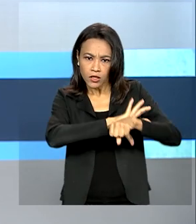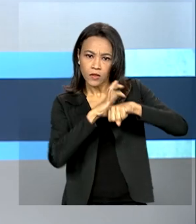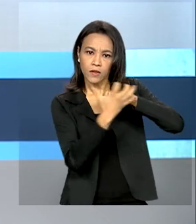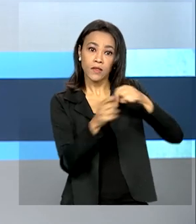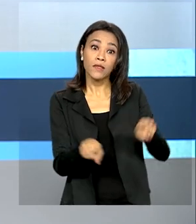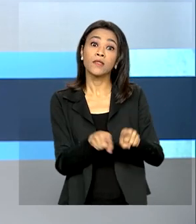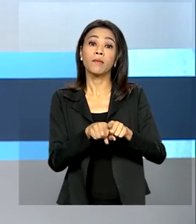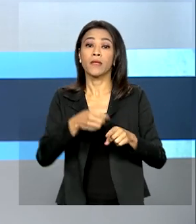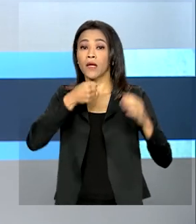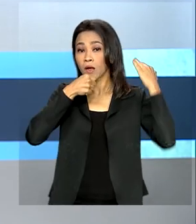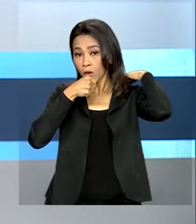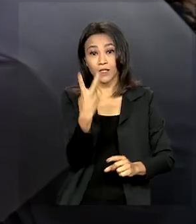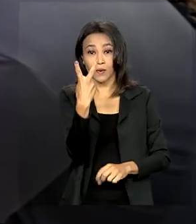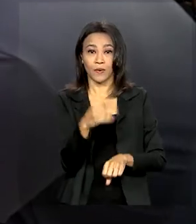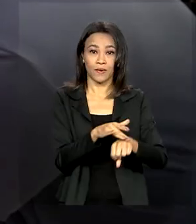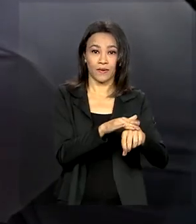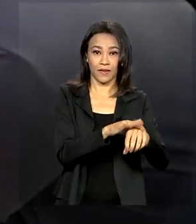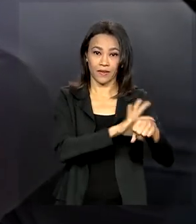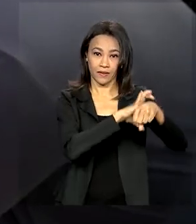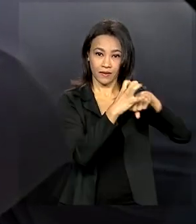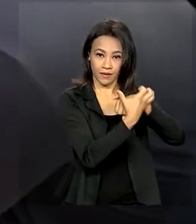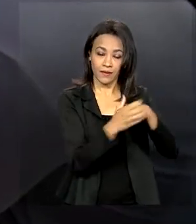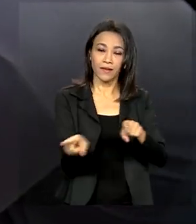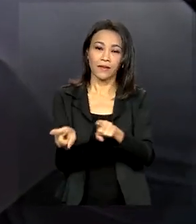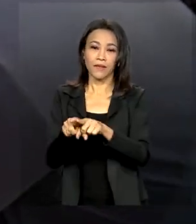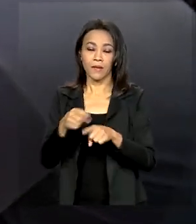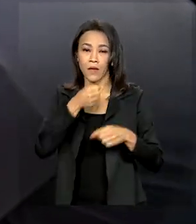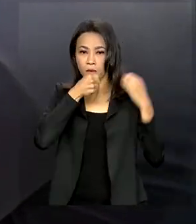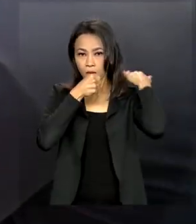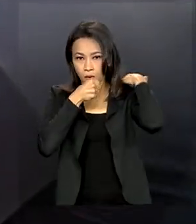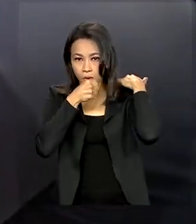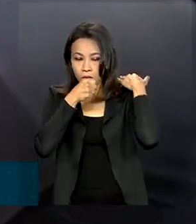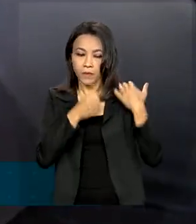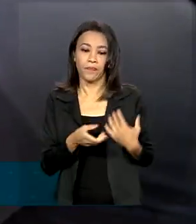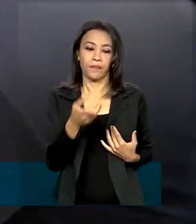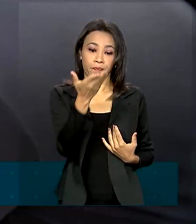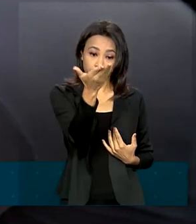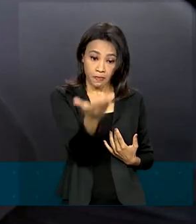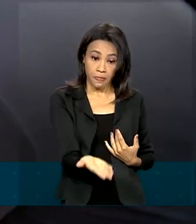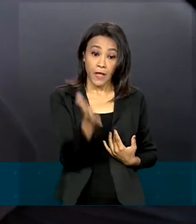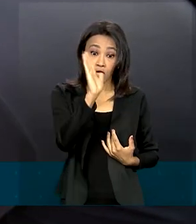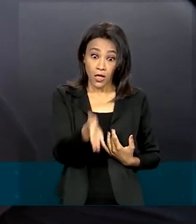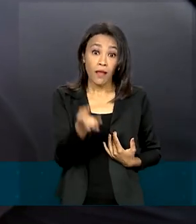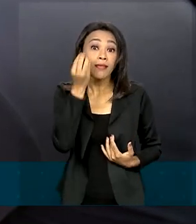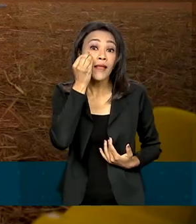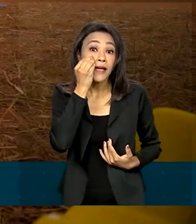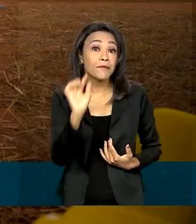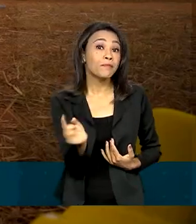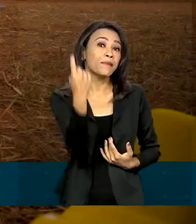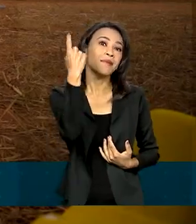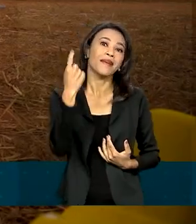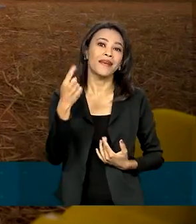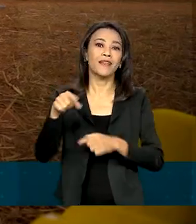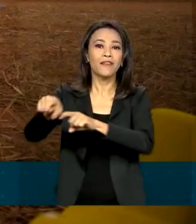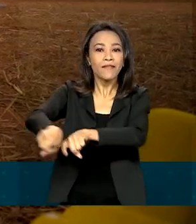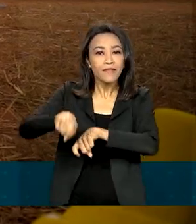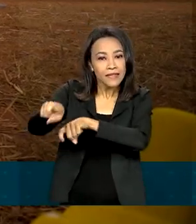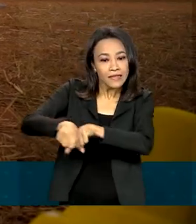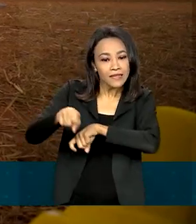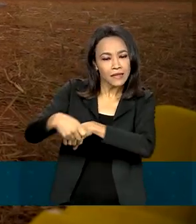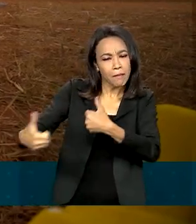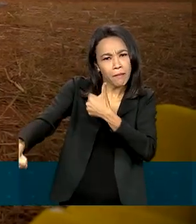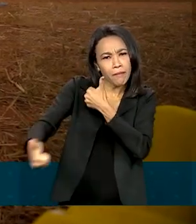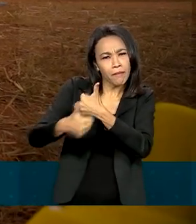da tuberculose. A Fiocruz já realizou o primeiro teste em uma fazenda perto de Brasília para verificar